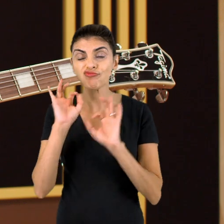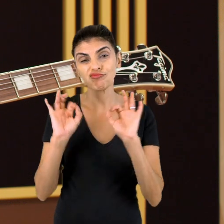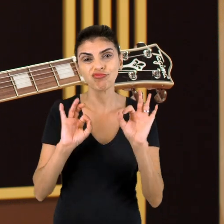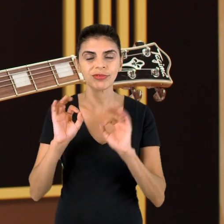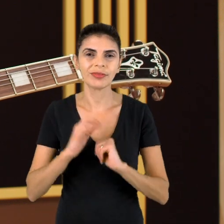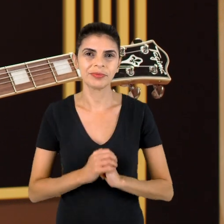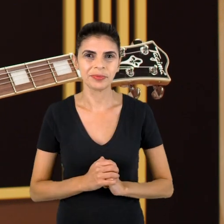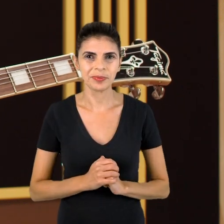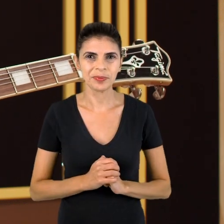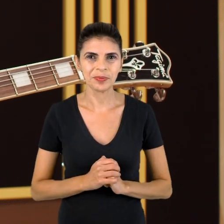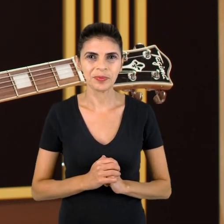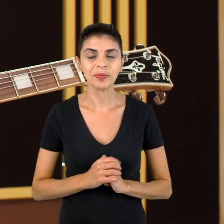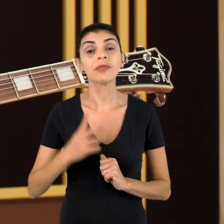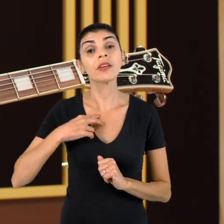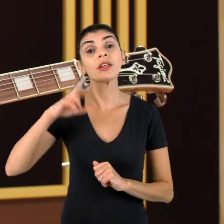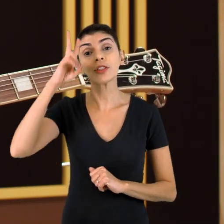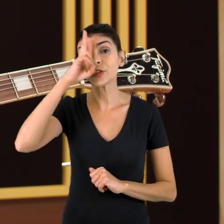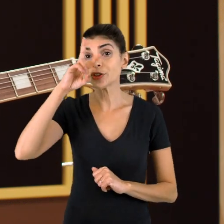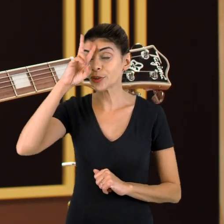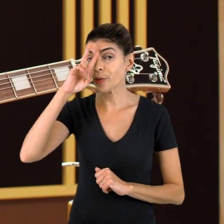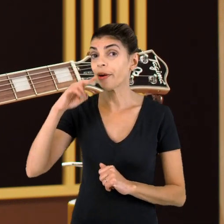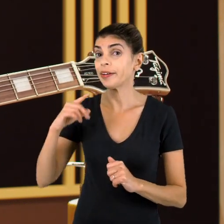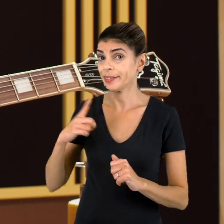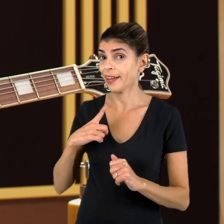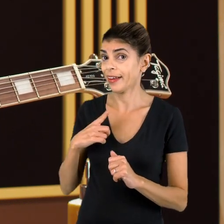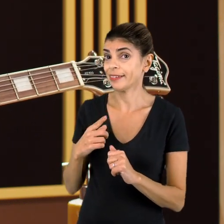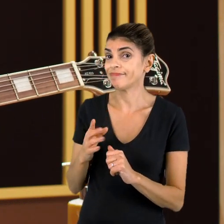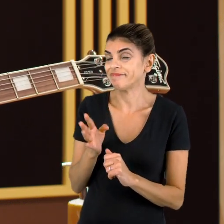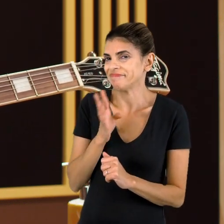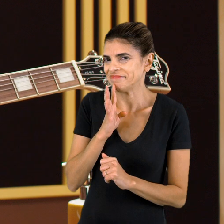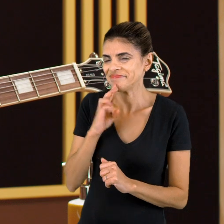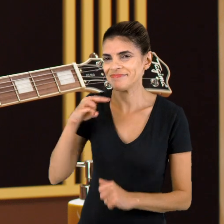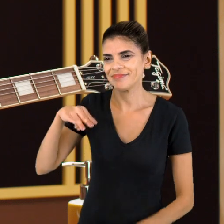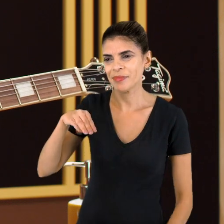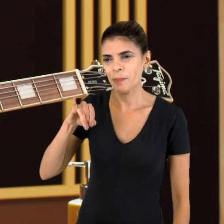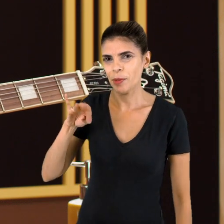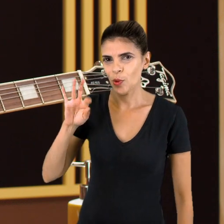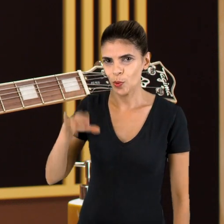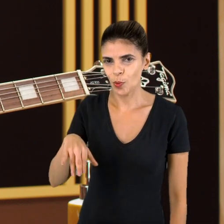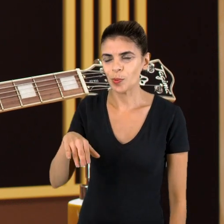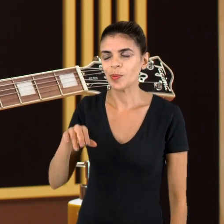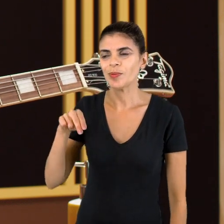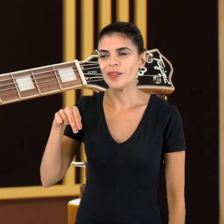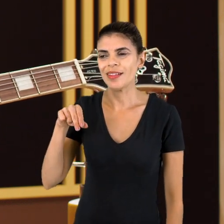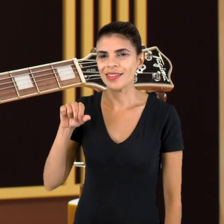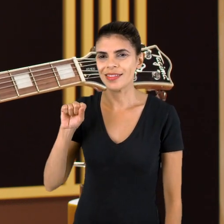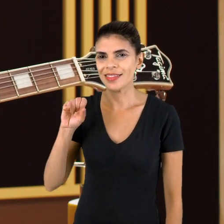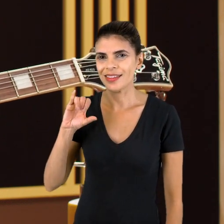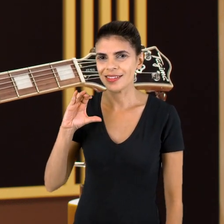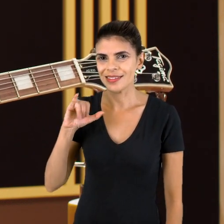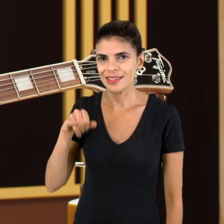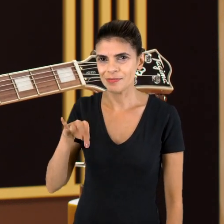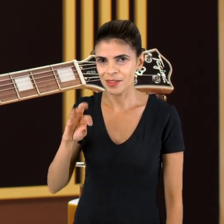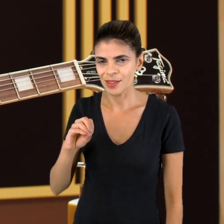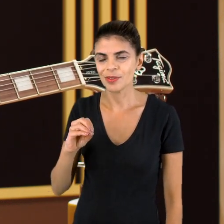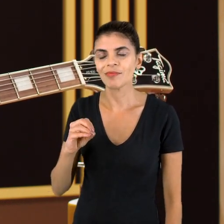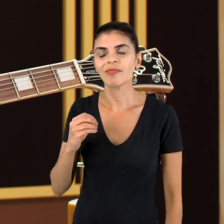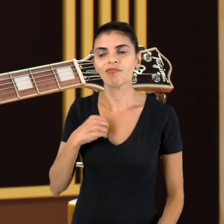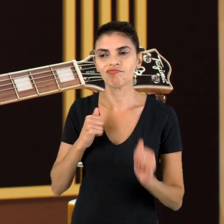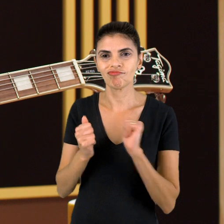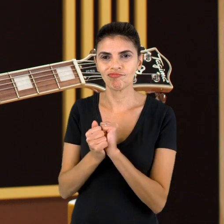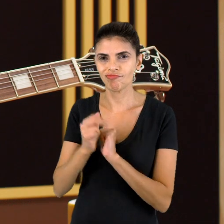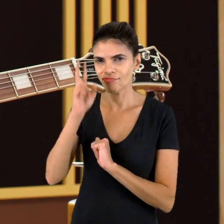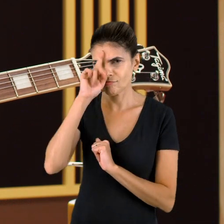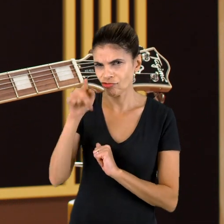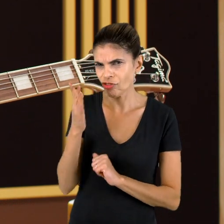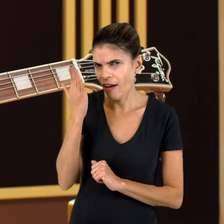Você sabe que eu tenho uma história com o Milton que está até no... Tá no YouTube isso, interessante. Que o... Eu